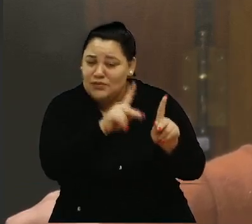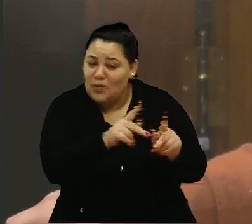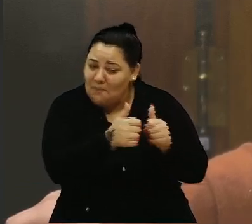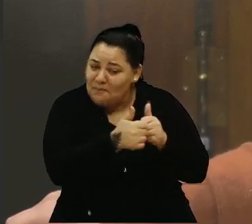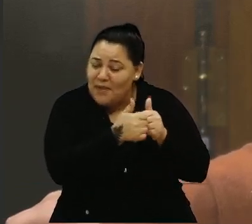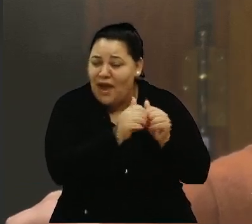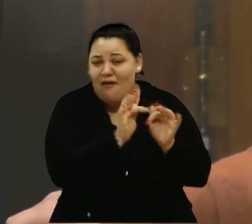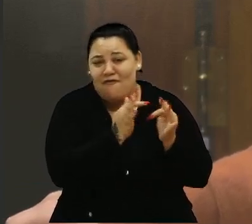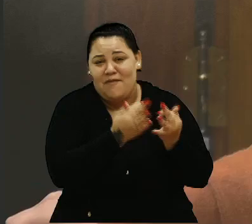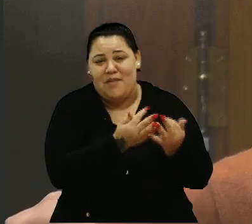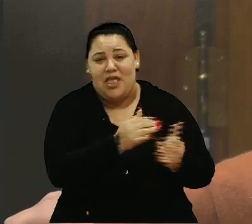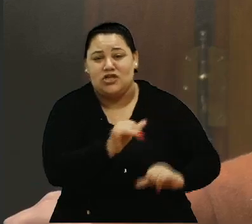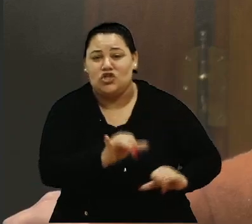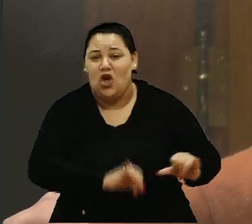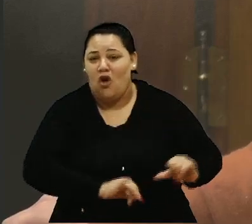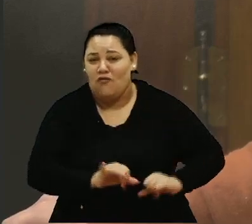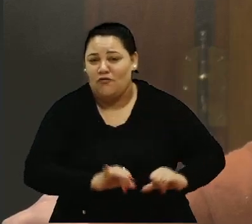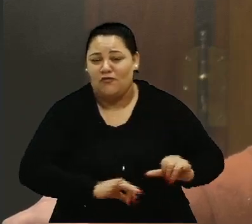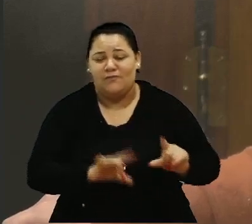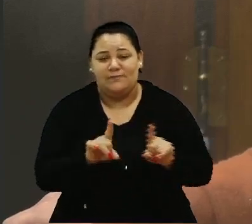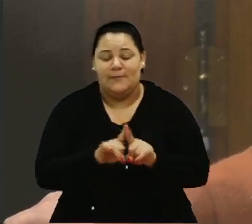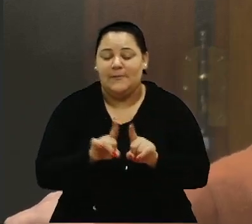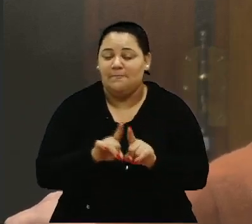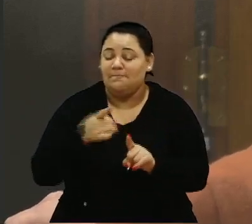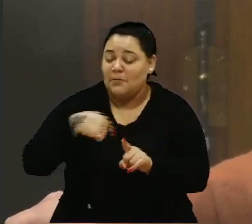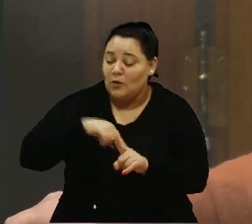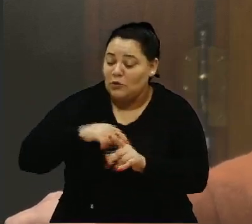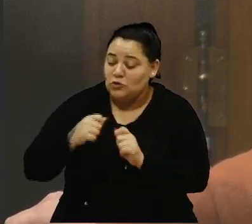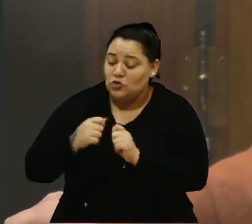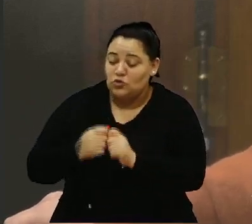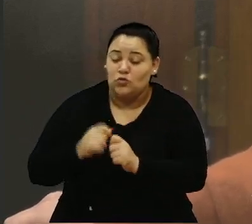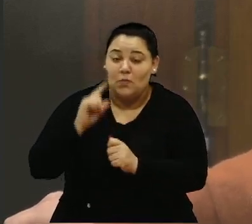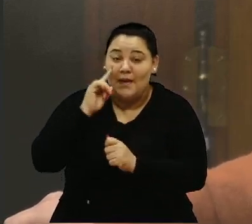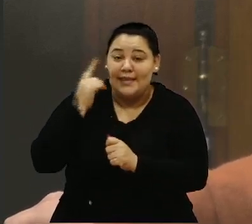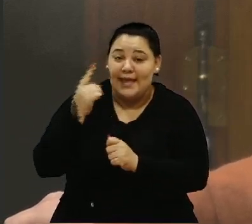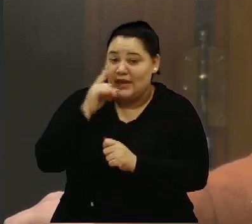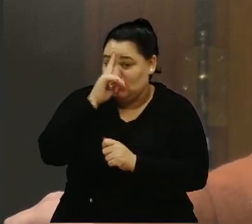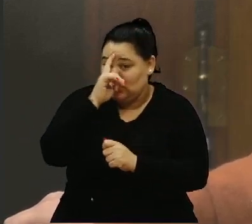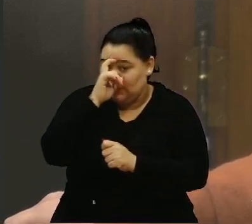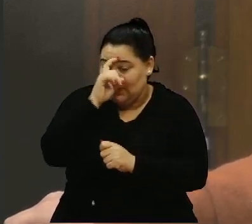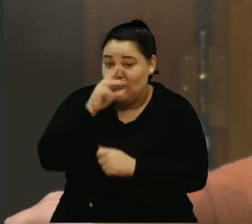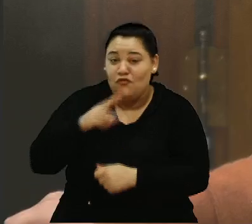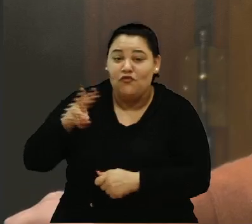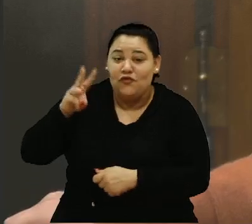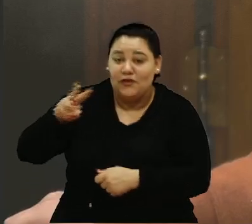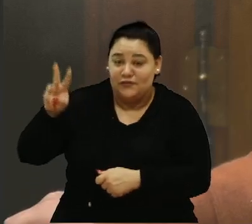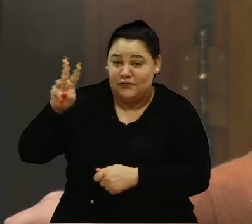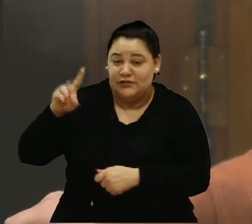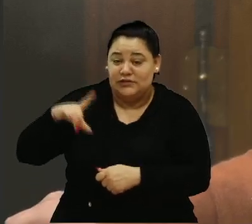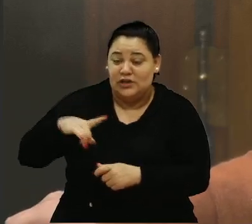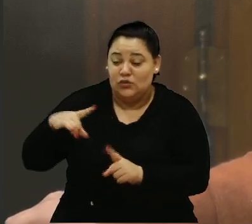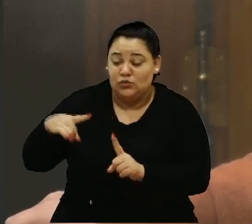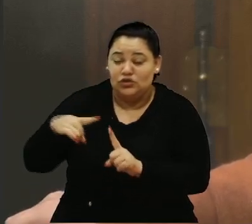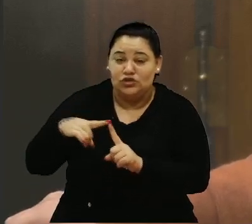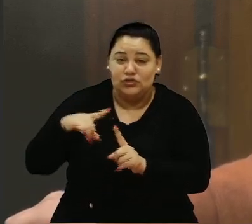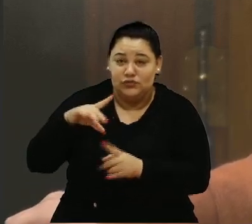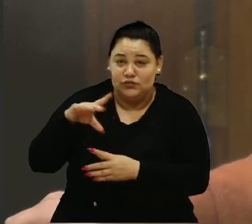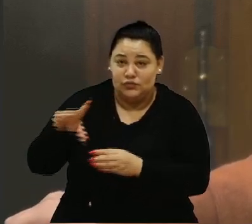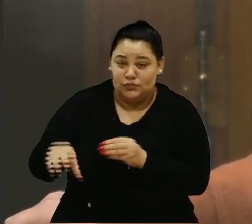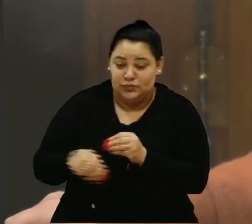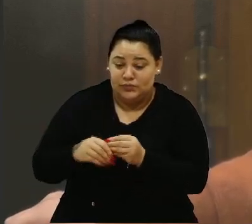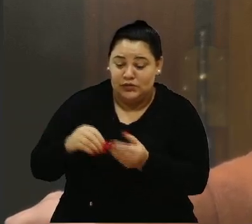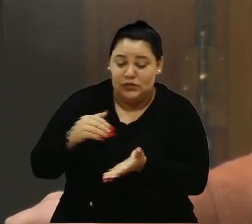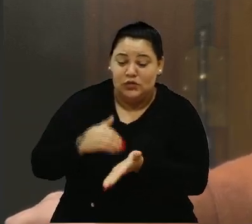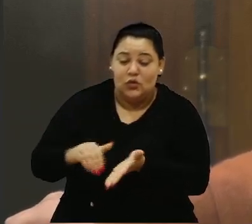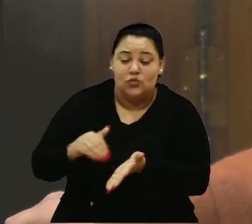estarem sofrendo com isso, buscamos, junto a uma ideia do Hospital Virvi Ramos, que busca implementar o consultório